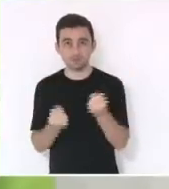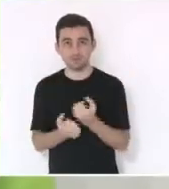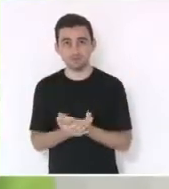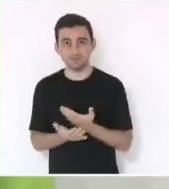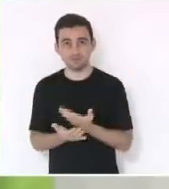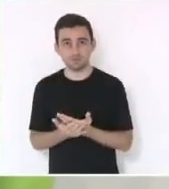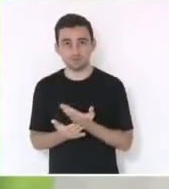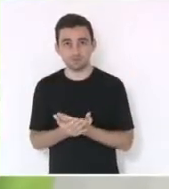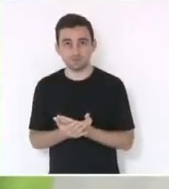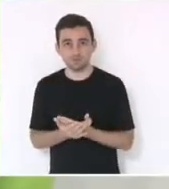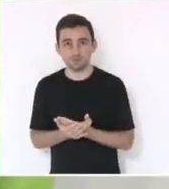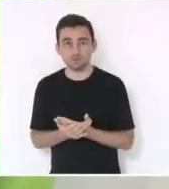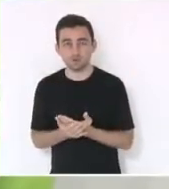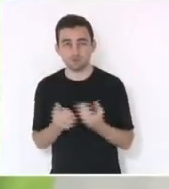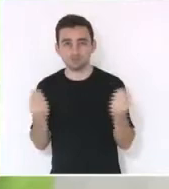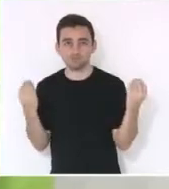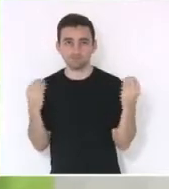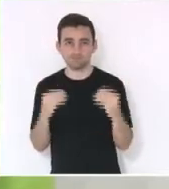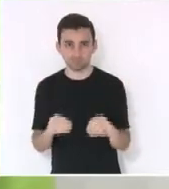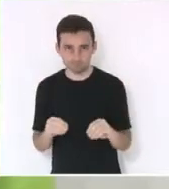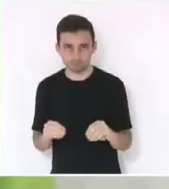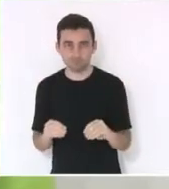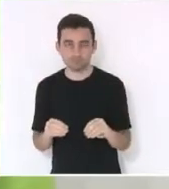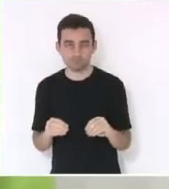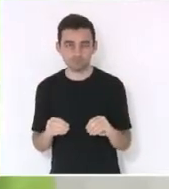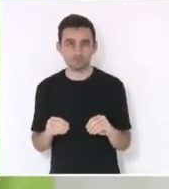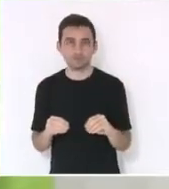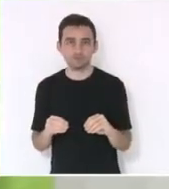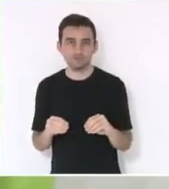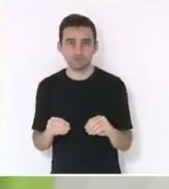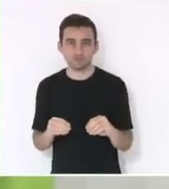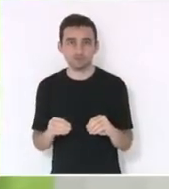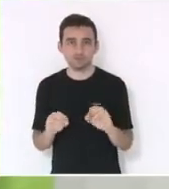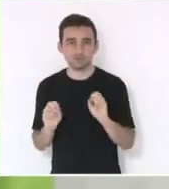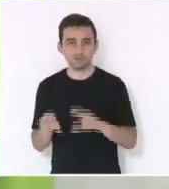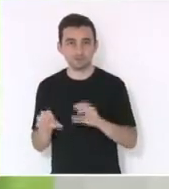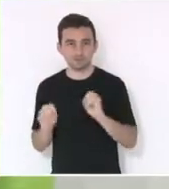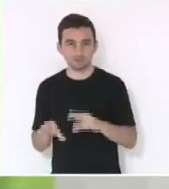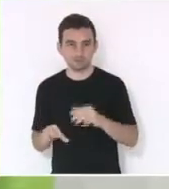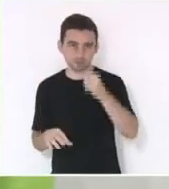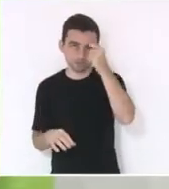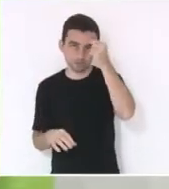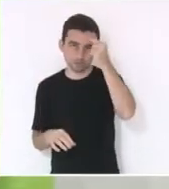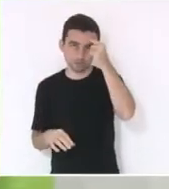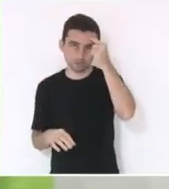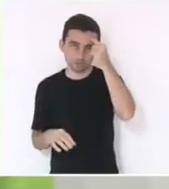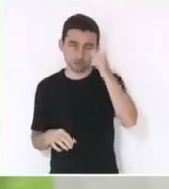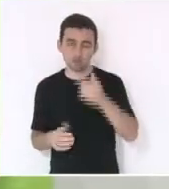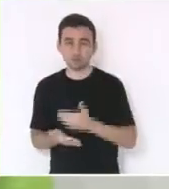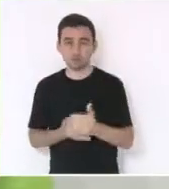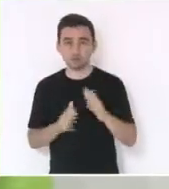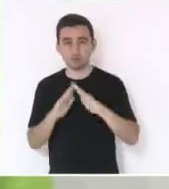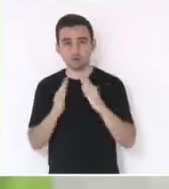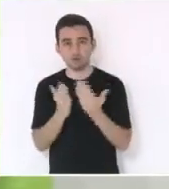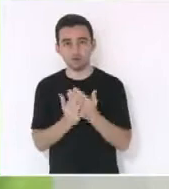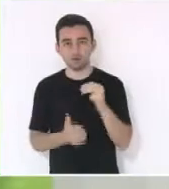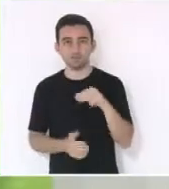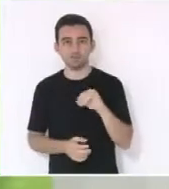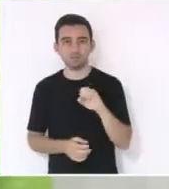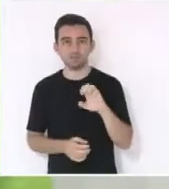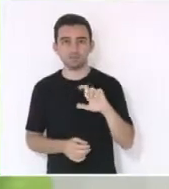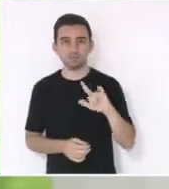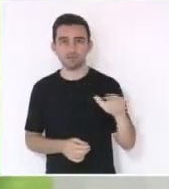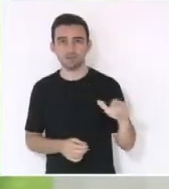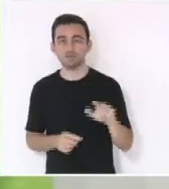pró-implantação do ensino superior no sul catarinense. Iniciou suas atividades no Colégio Michel, passou pela SATIC